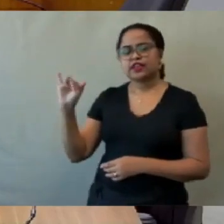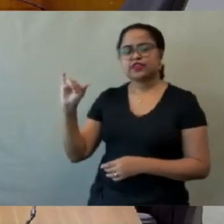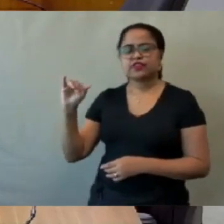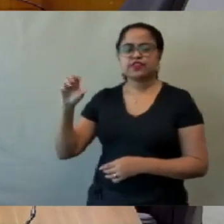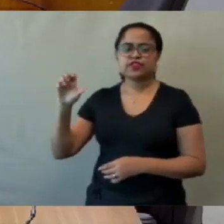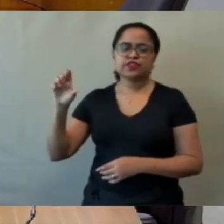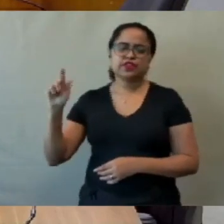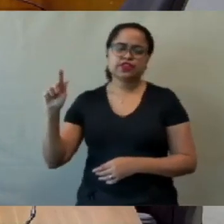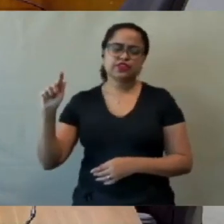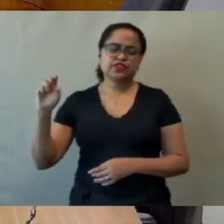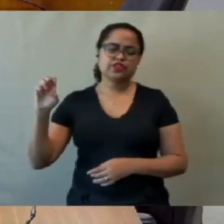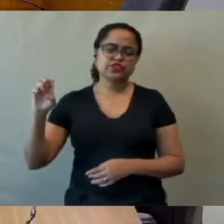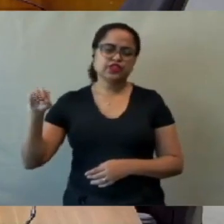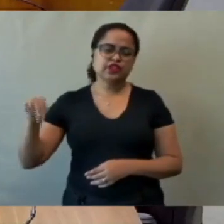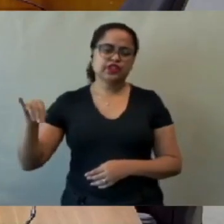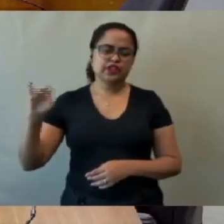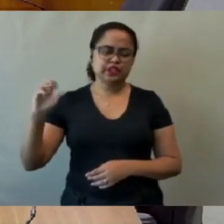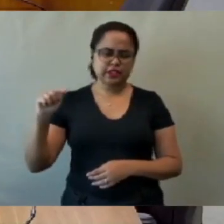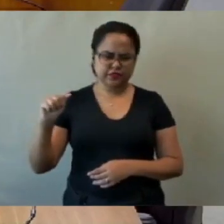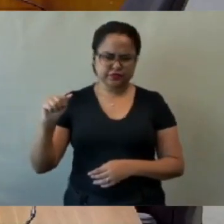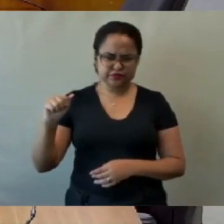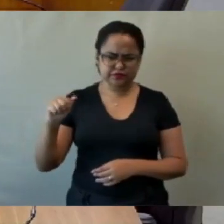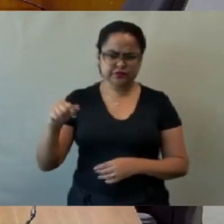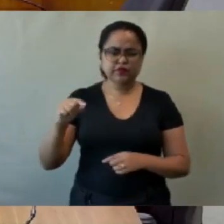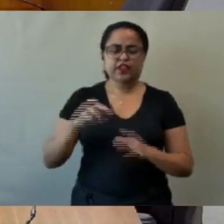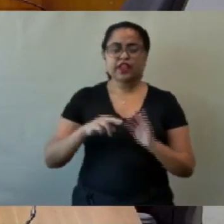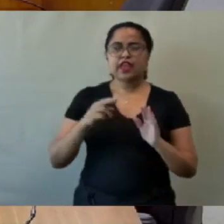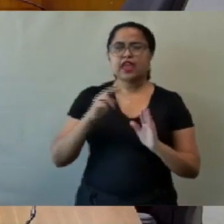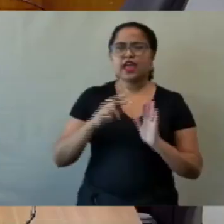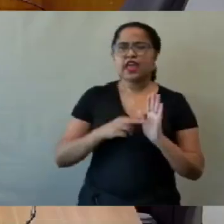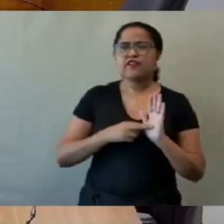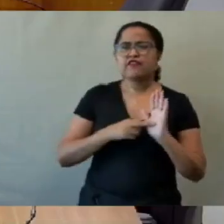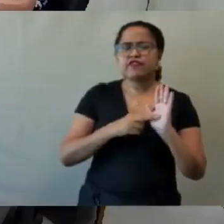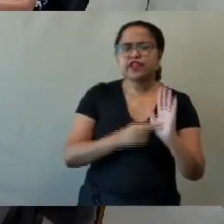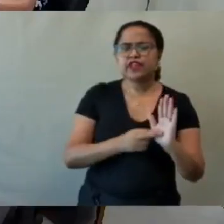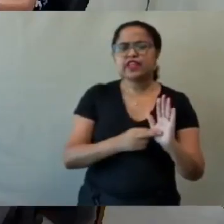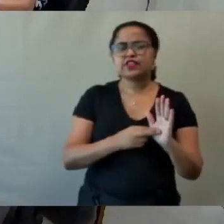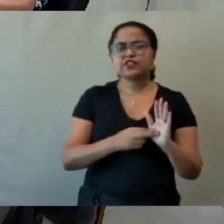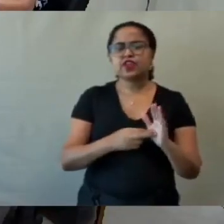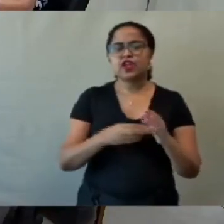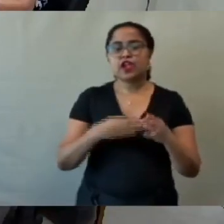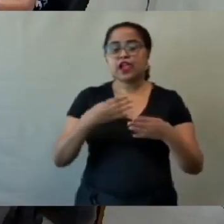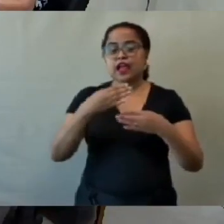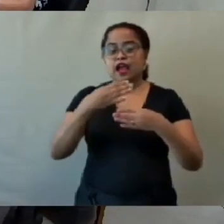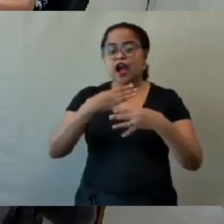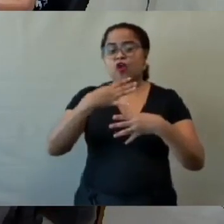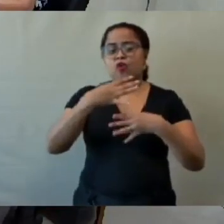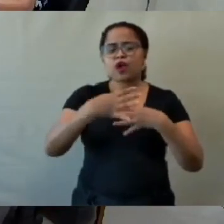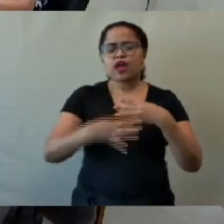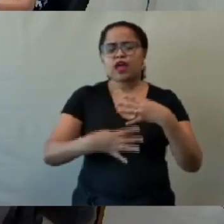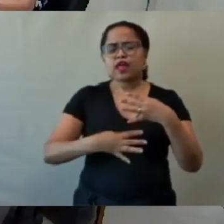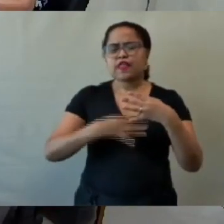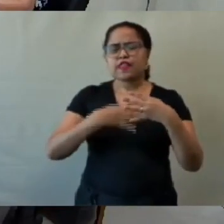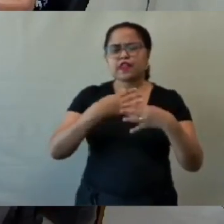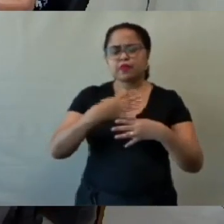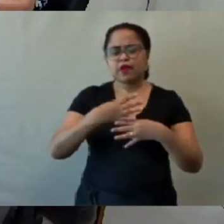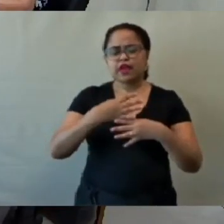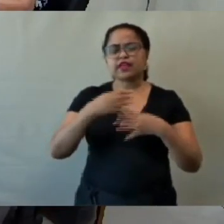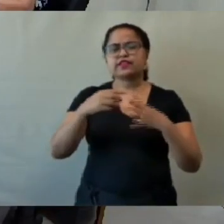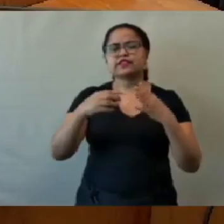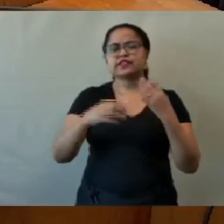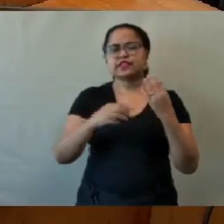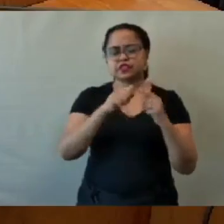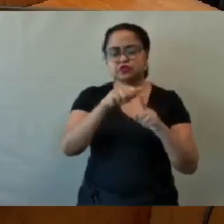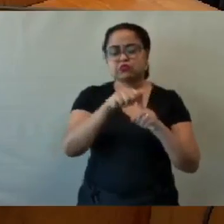e legislativo referente ao primeiro quadrimestre de 2024. Alguém gostaria